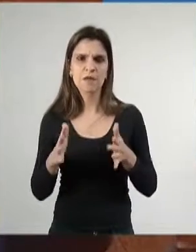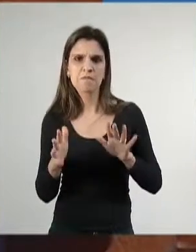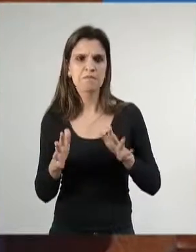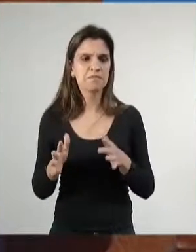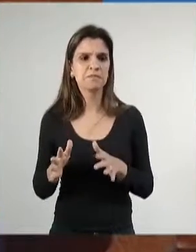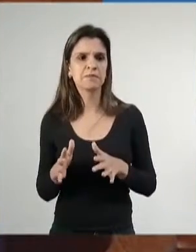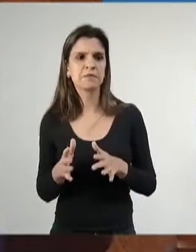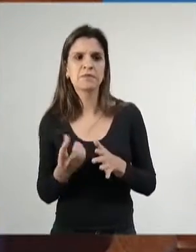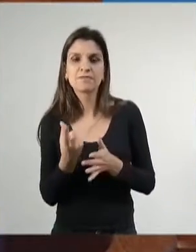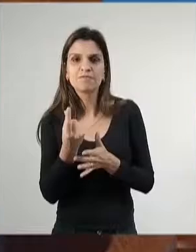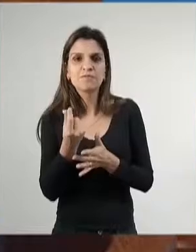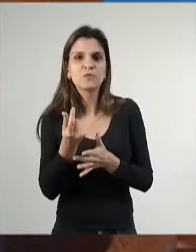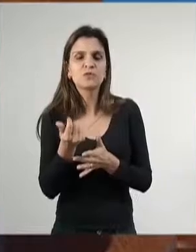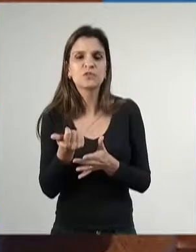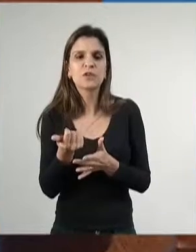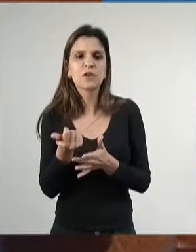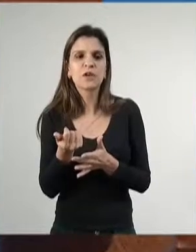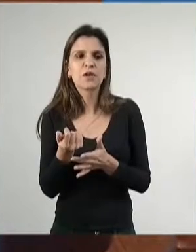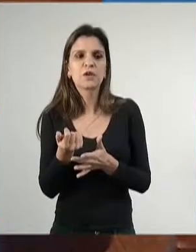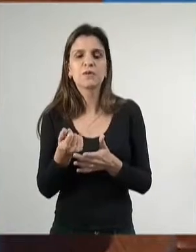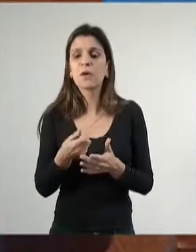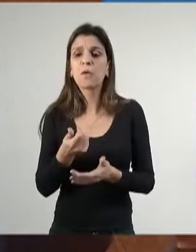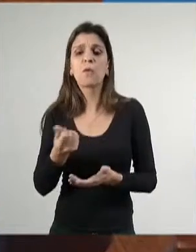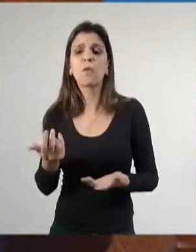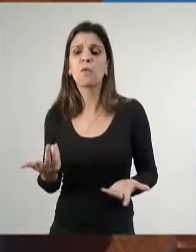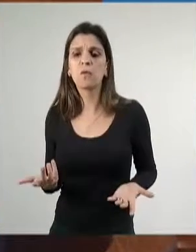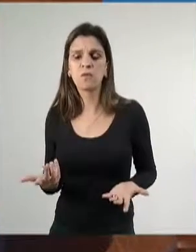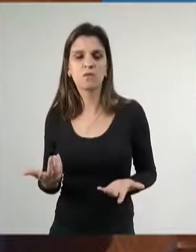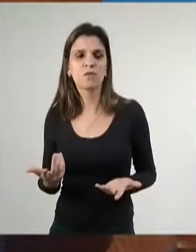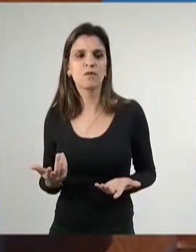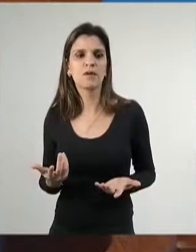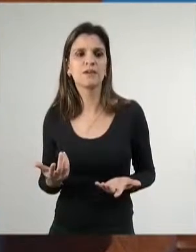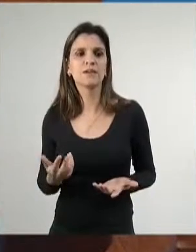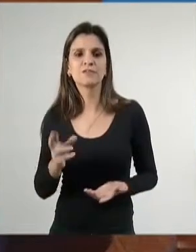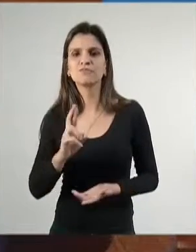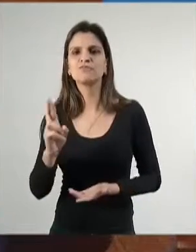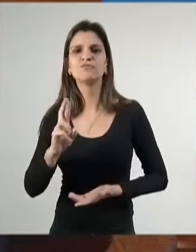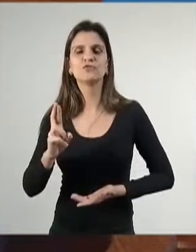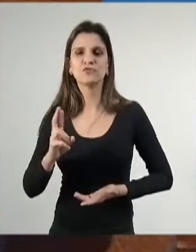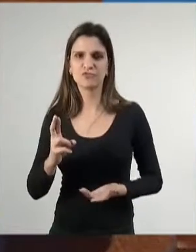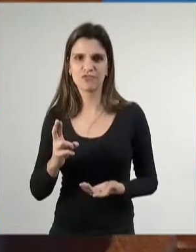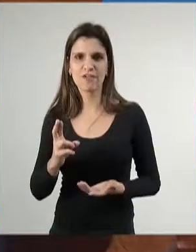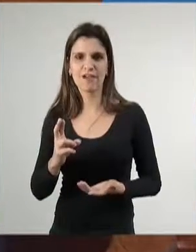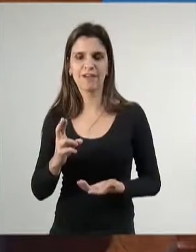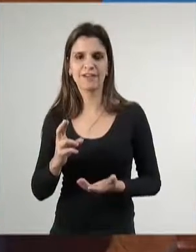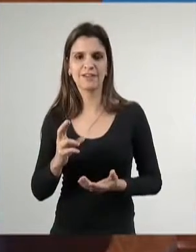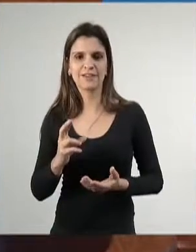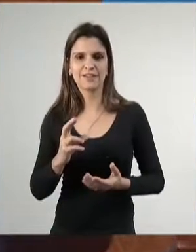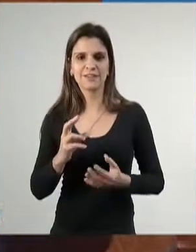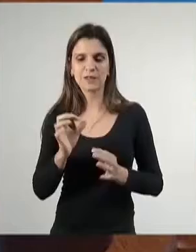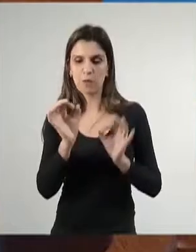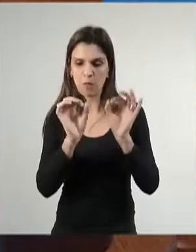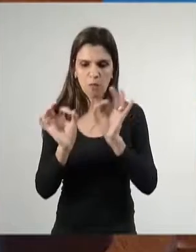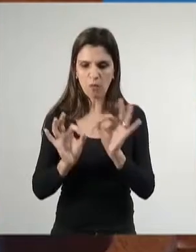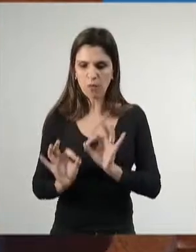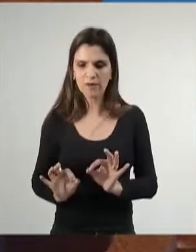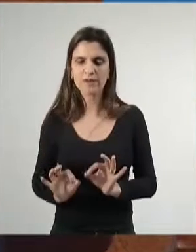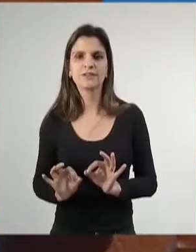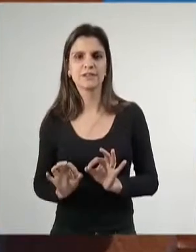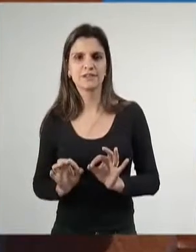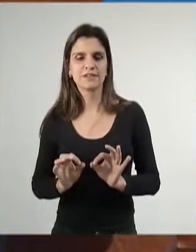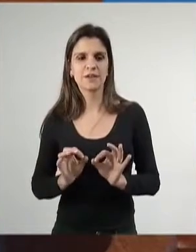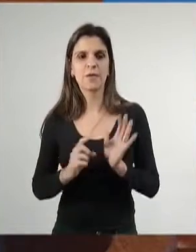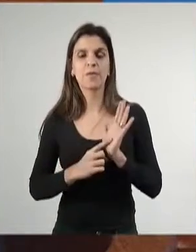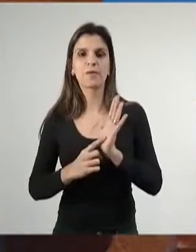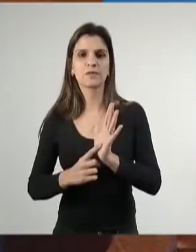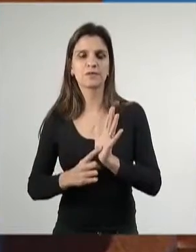ano, colocaríamos no orçamento do ano que vem, no orçamento de 2020, essa previsão, justamente essa lei que